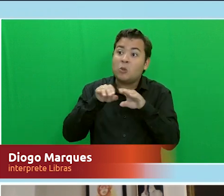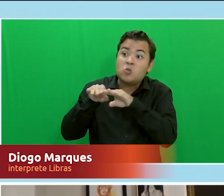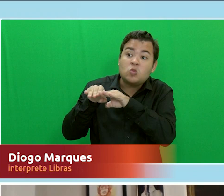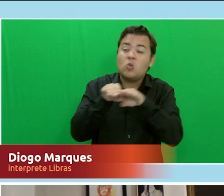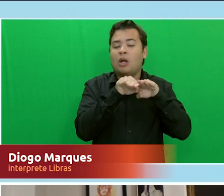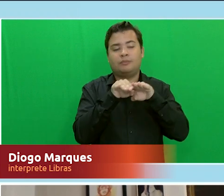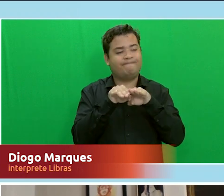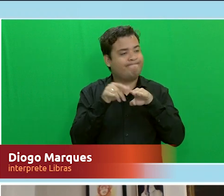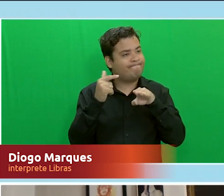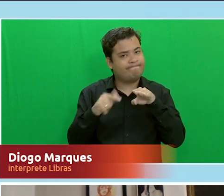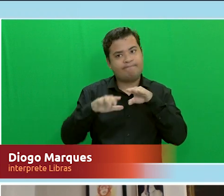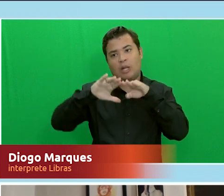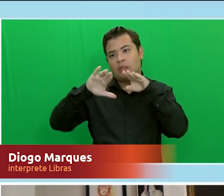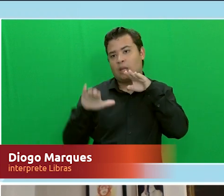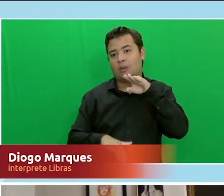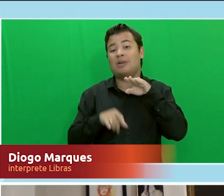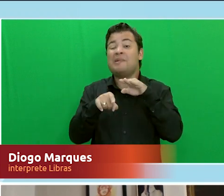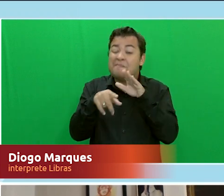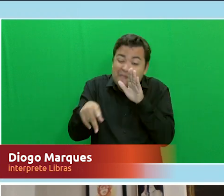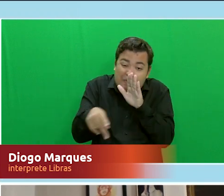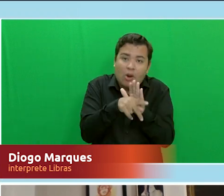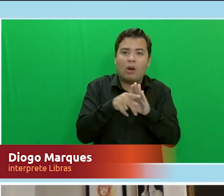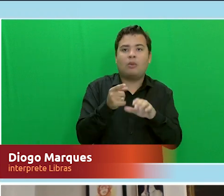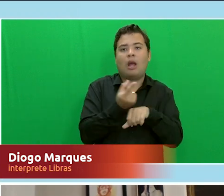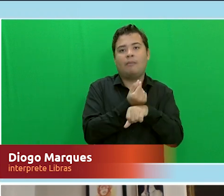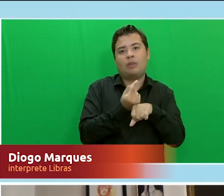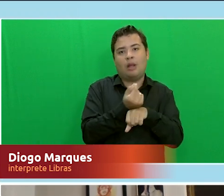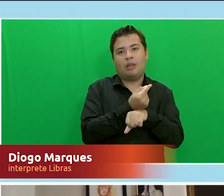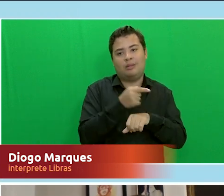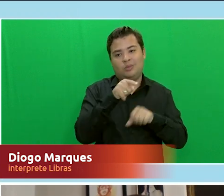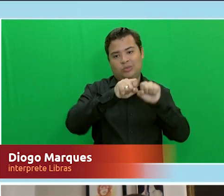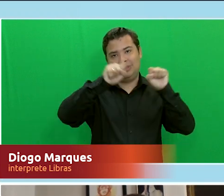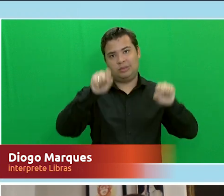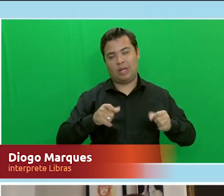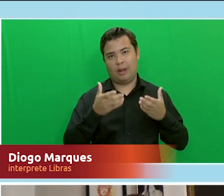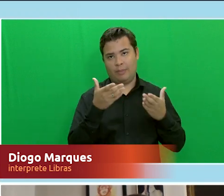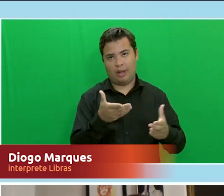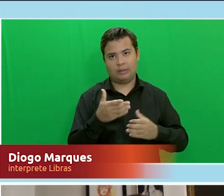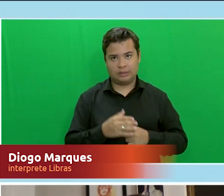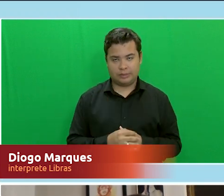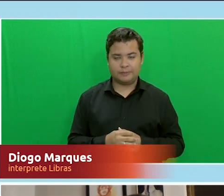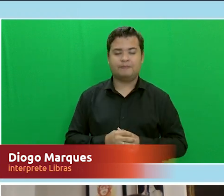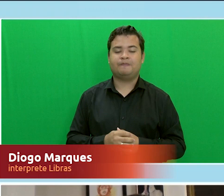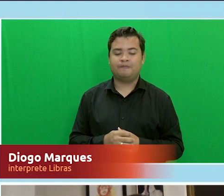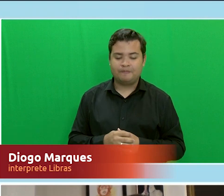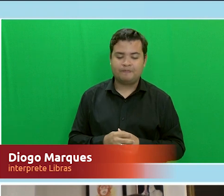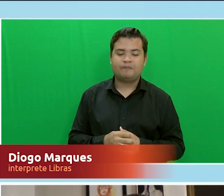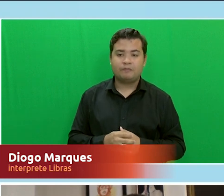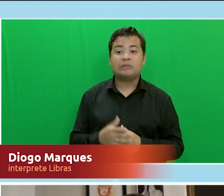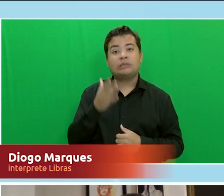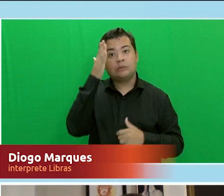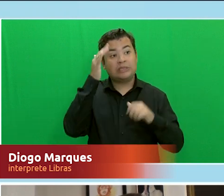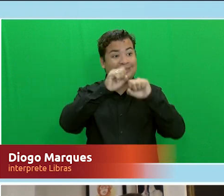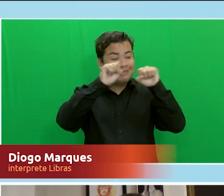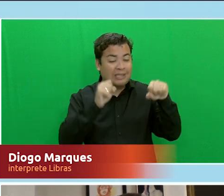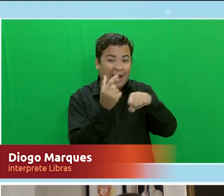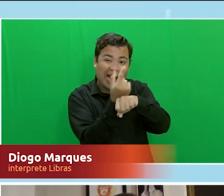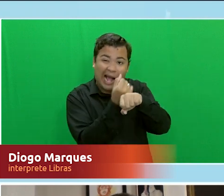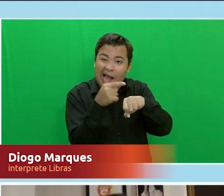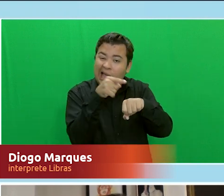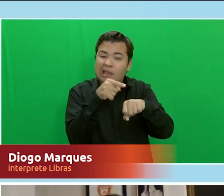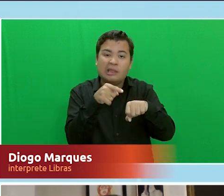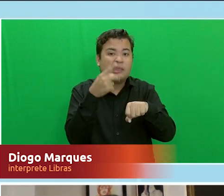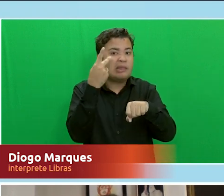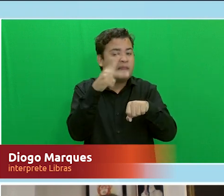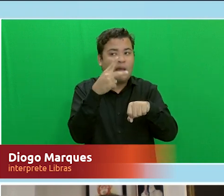desigualdade que nós temos, que é próprio do sistema capitalista, né? O sistema capitalista, ele é um